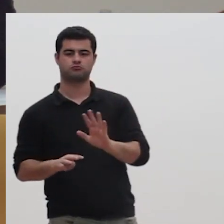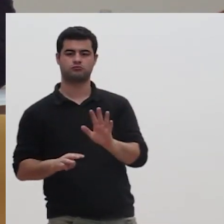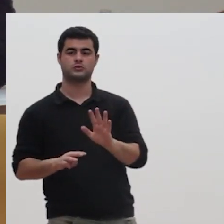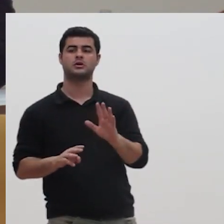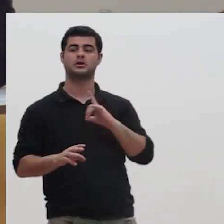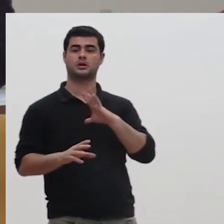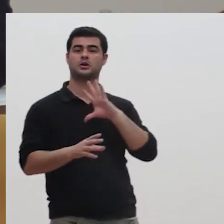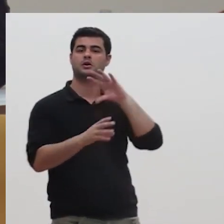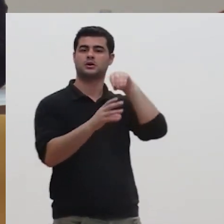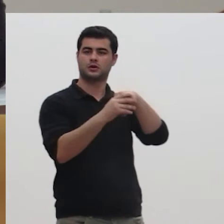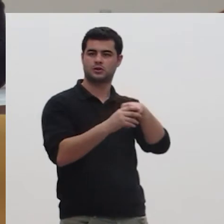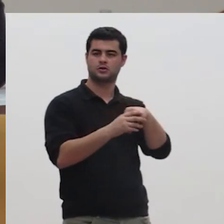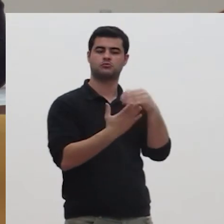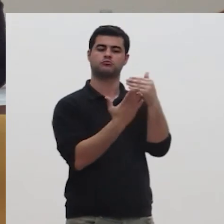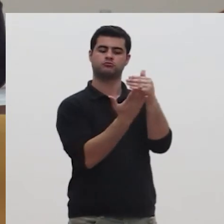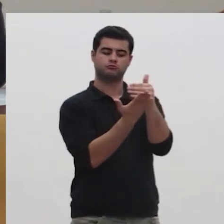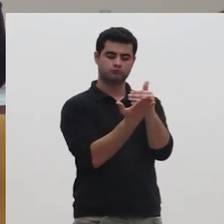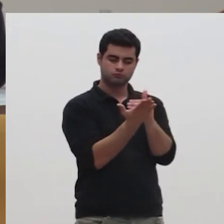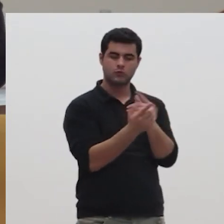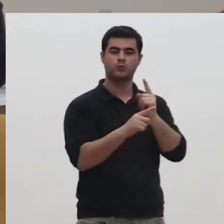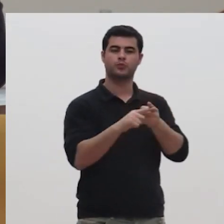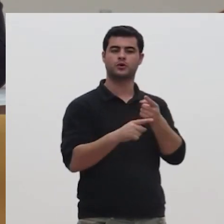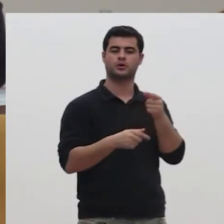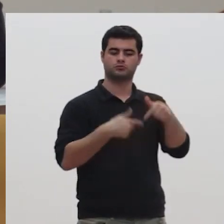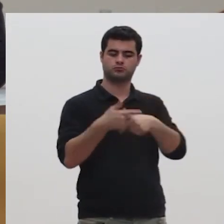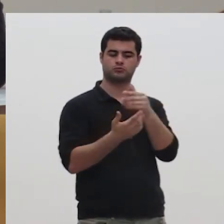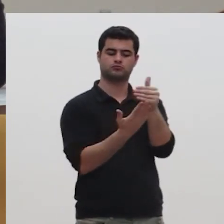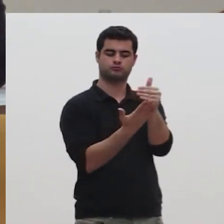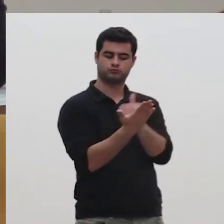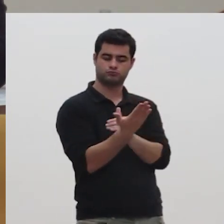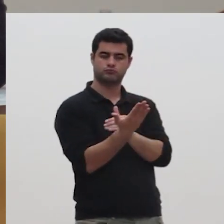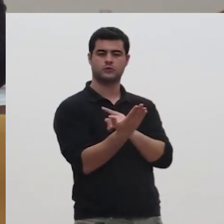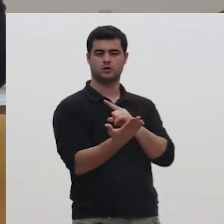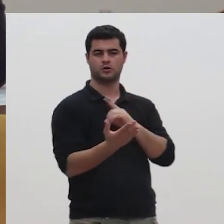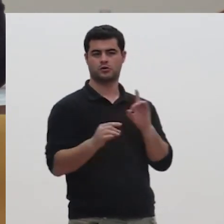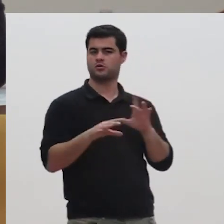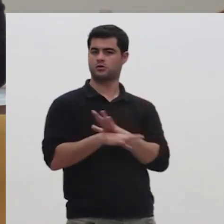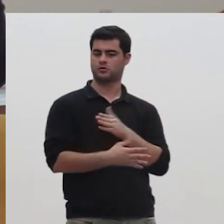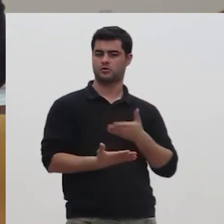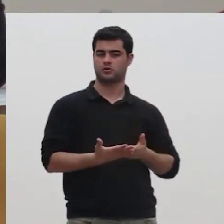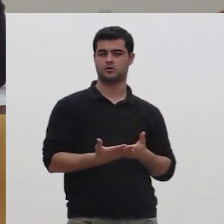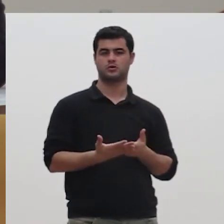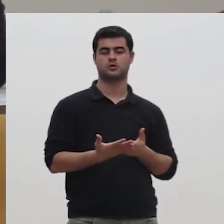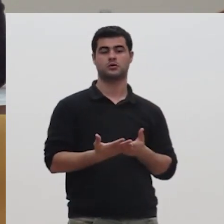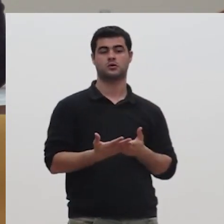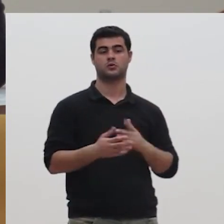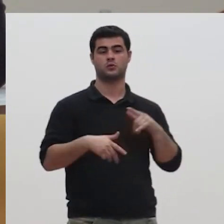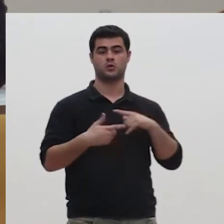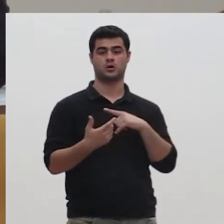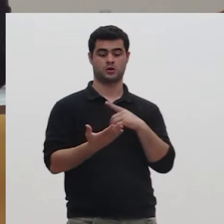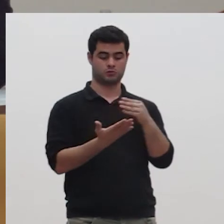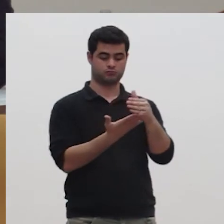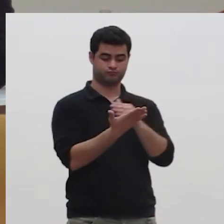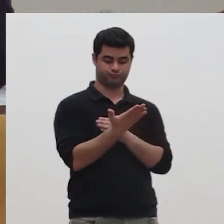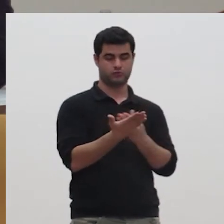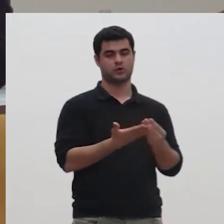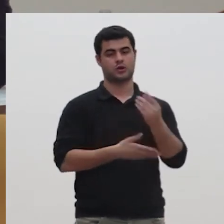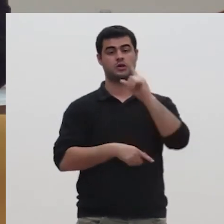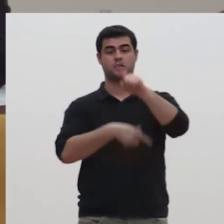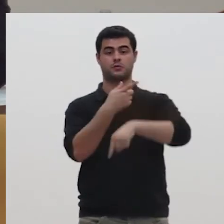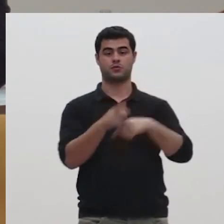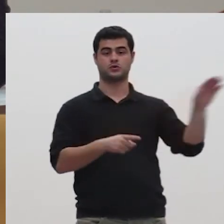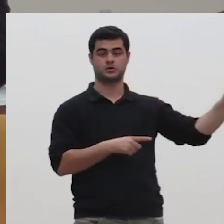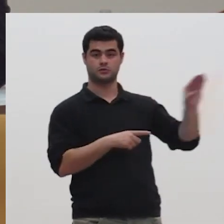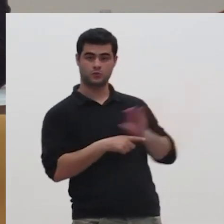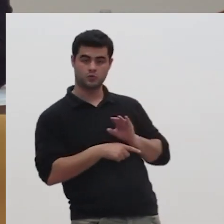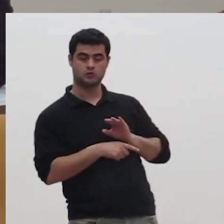por esse serviço, né? Quando ele recebe esse reembolso, ele não pode calcular